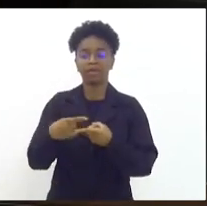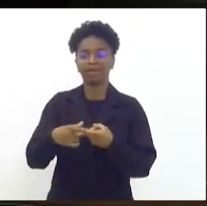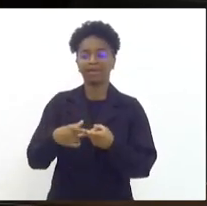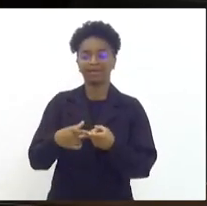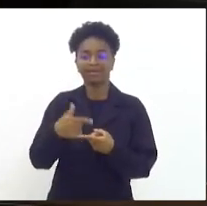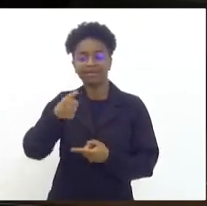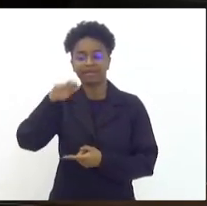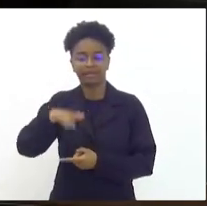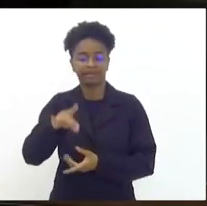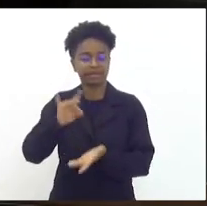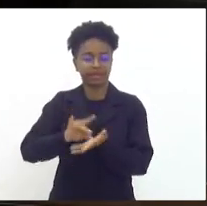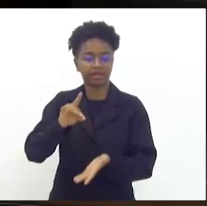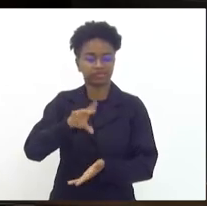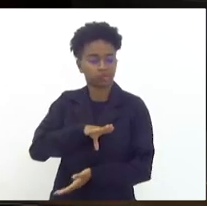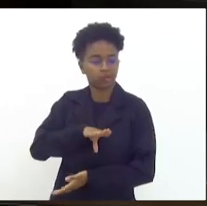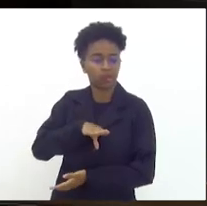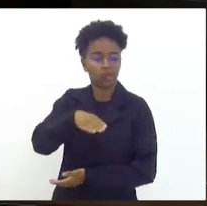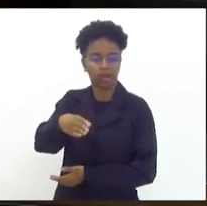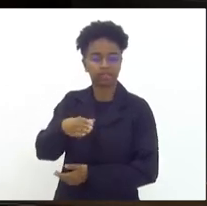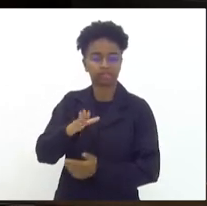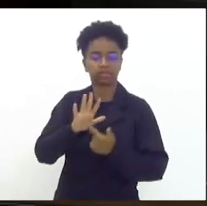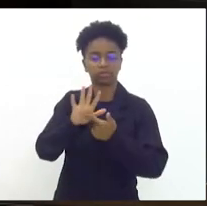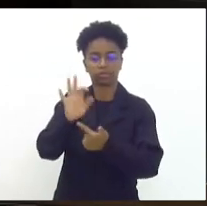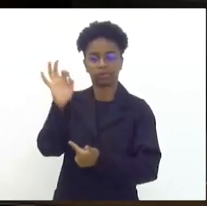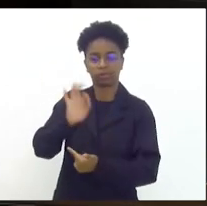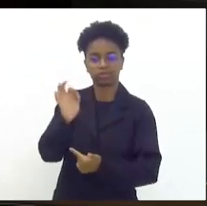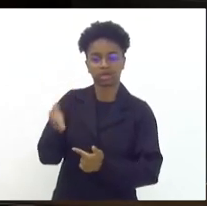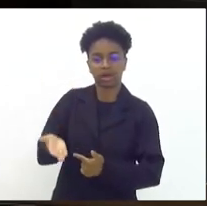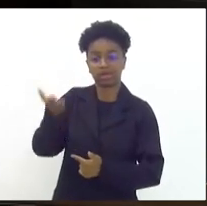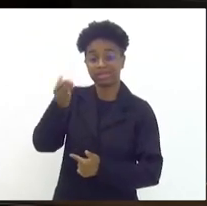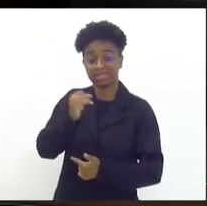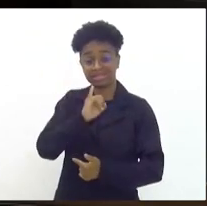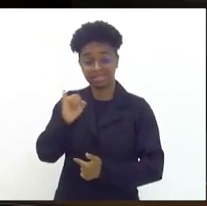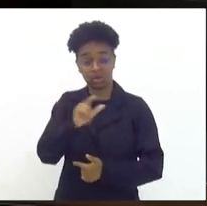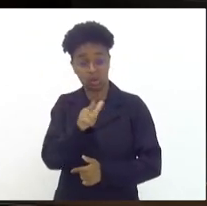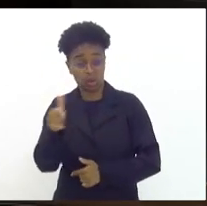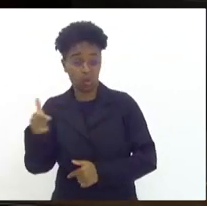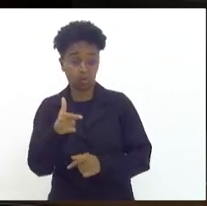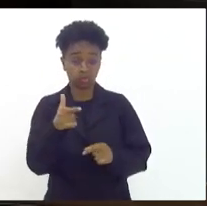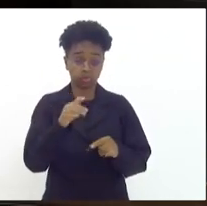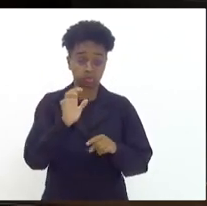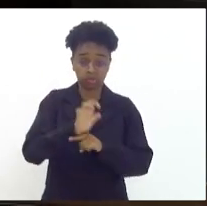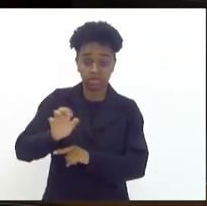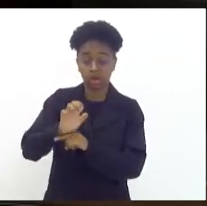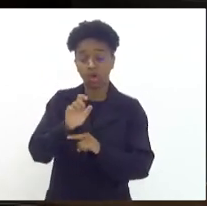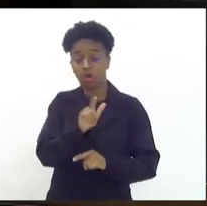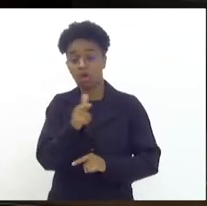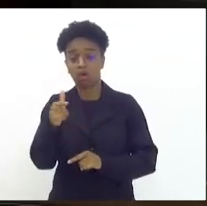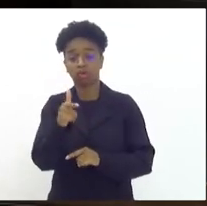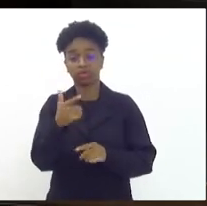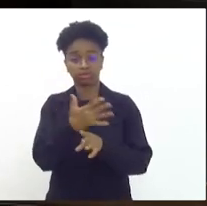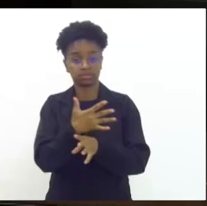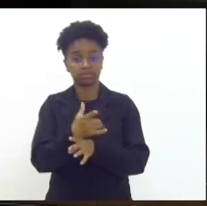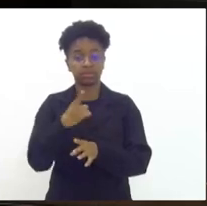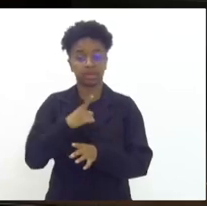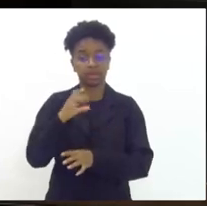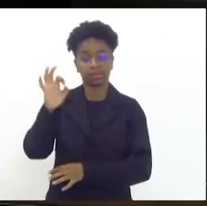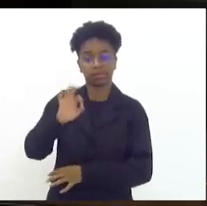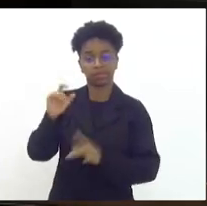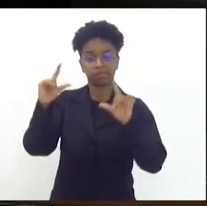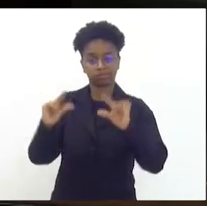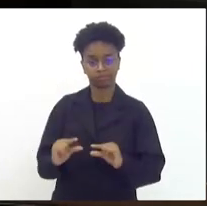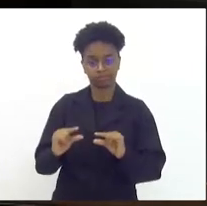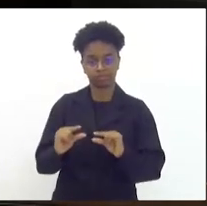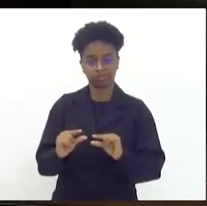de fixar uma alíquota mais alta se o estado vizinho ou município vizinho tiver uma alíquota mais baixo quer dizer você vai gerar